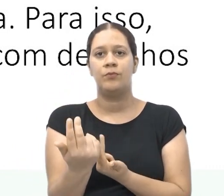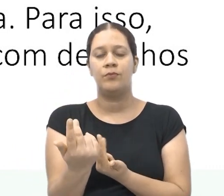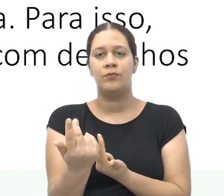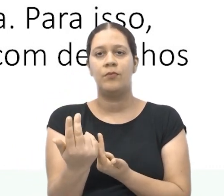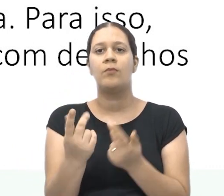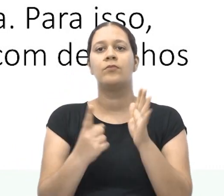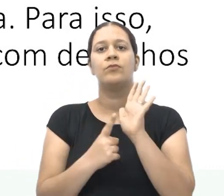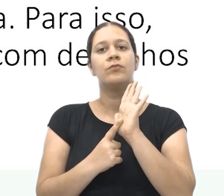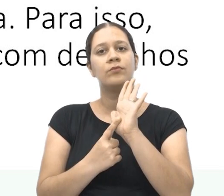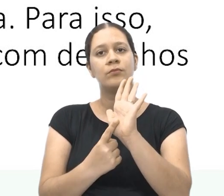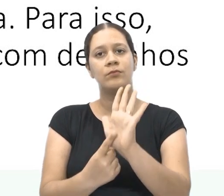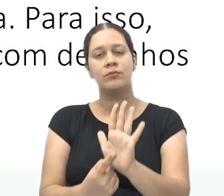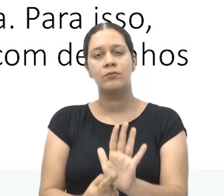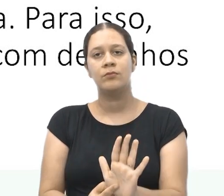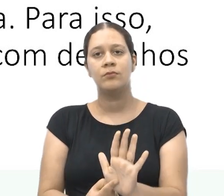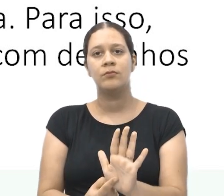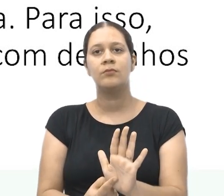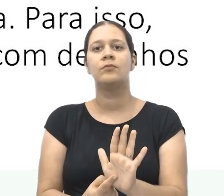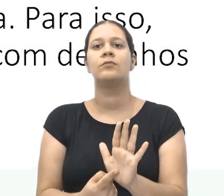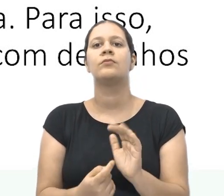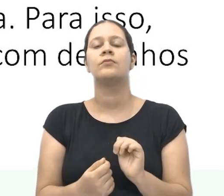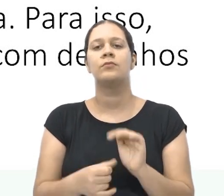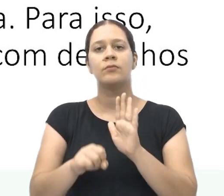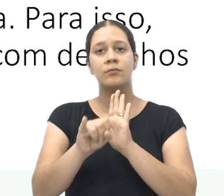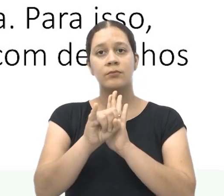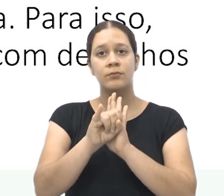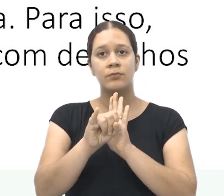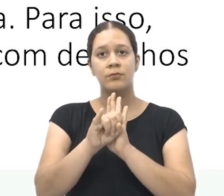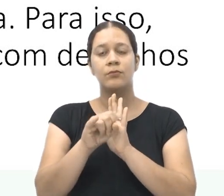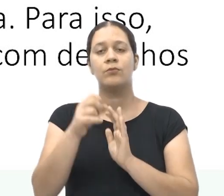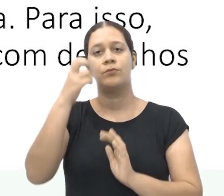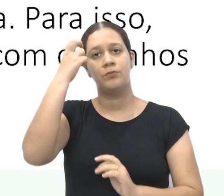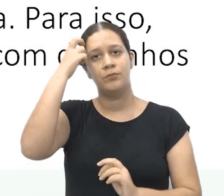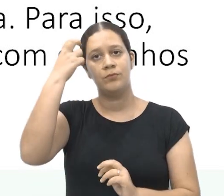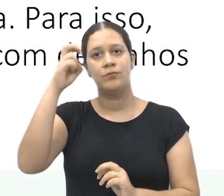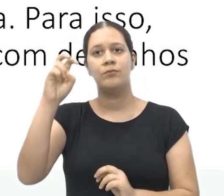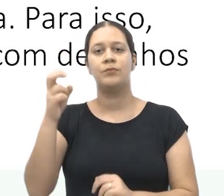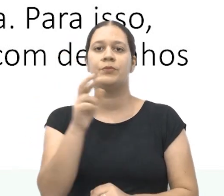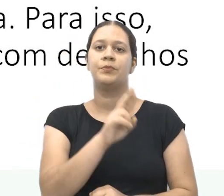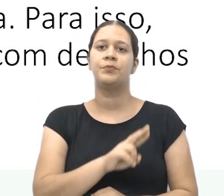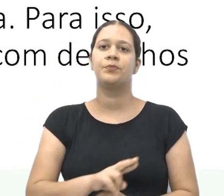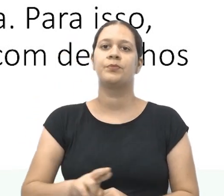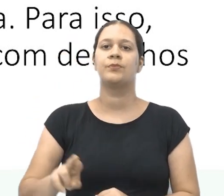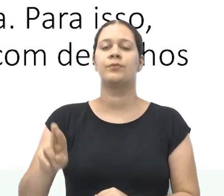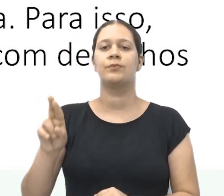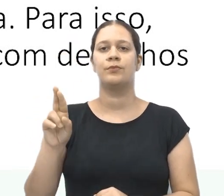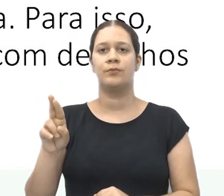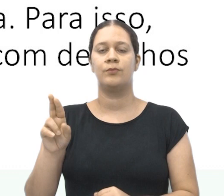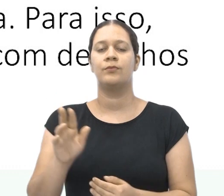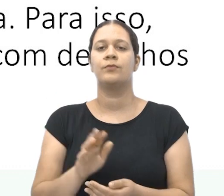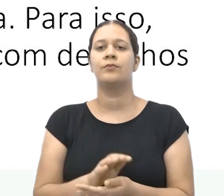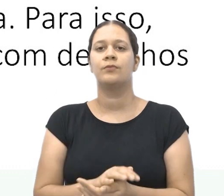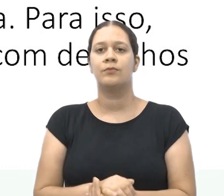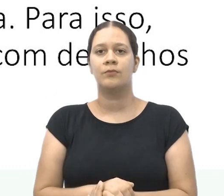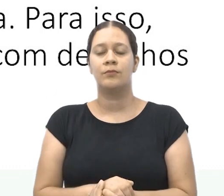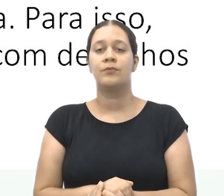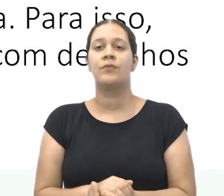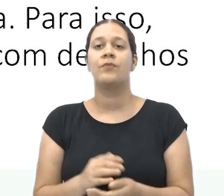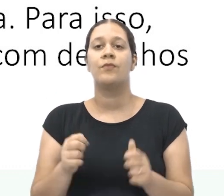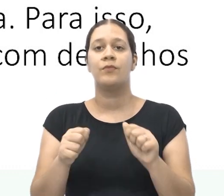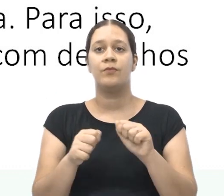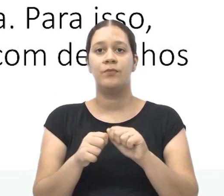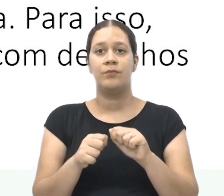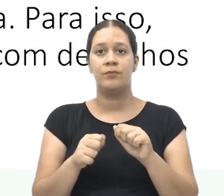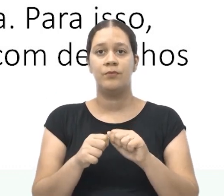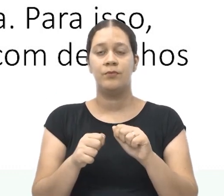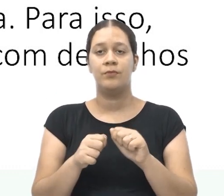para manifestar aspectos de sua identidade cultural e religiosa. Para isso, complemente